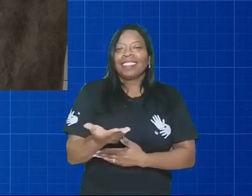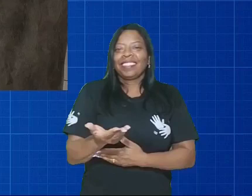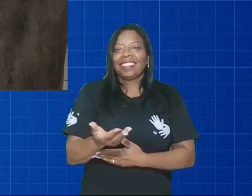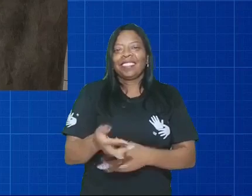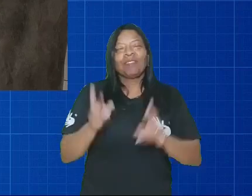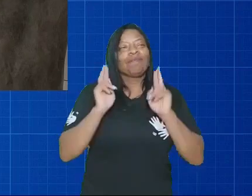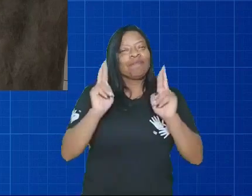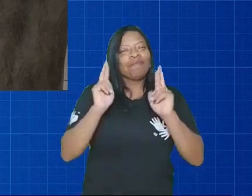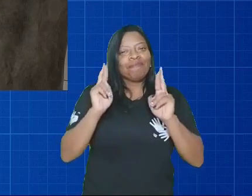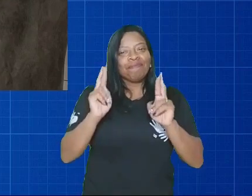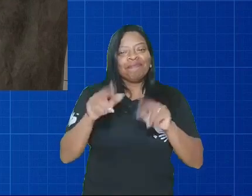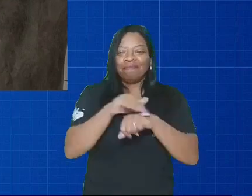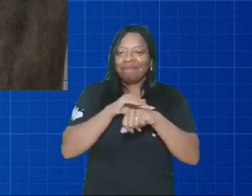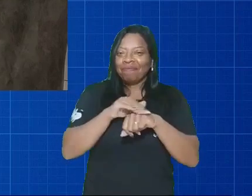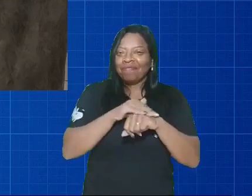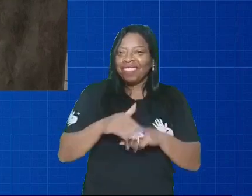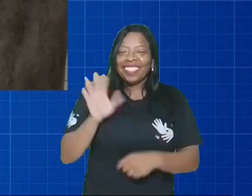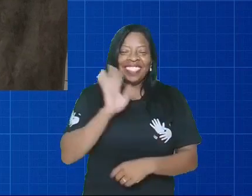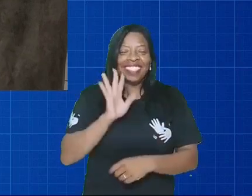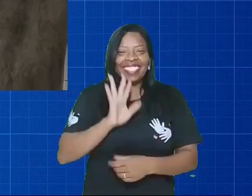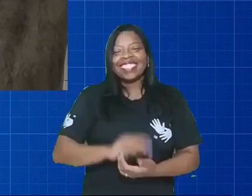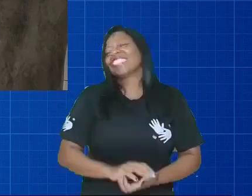nossas conversas serem bem ricas. Obrigada.